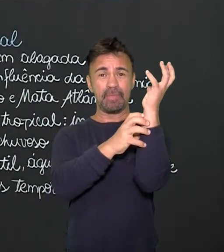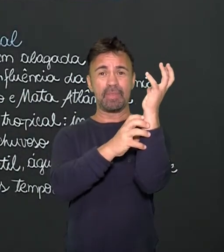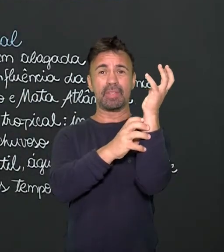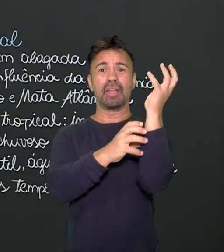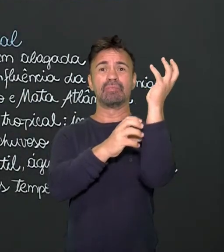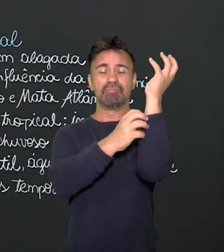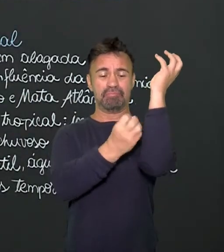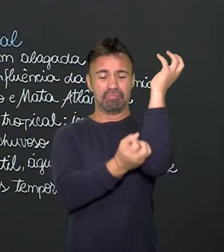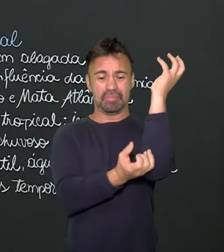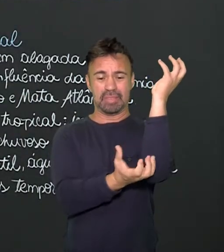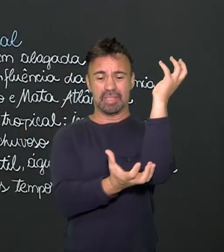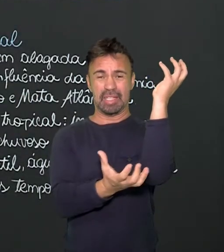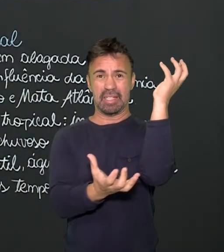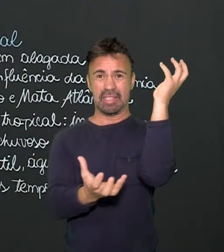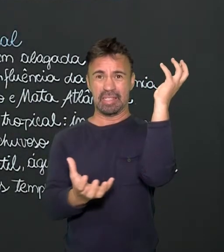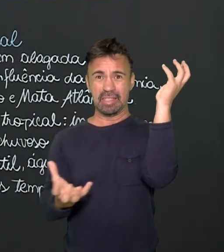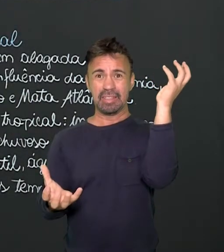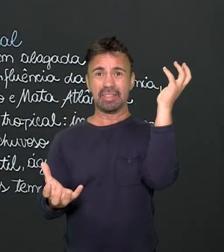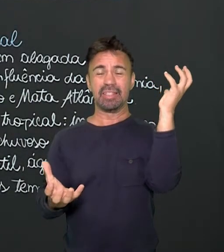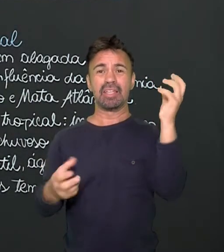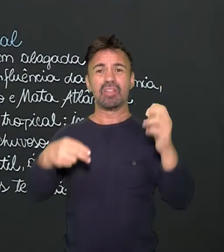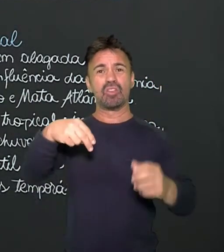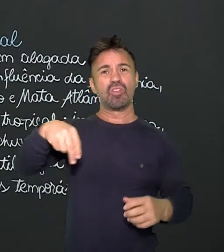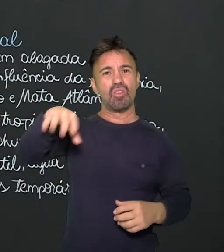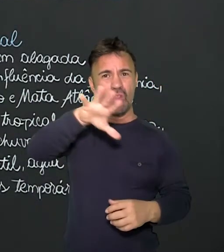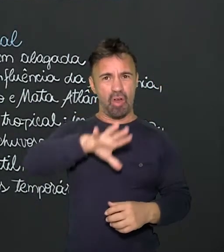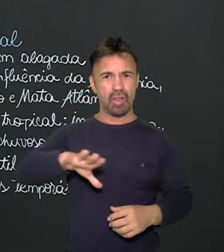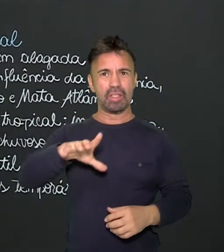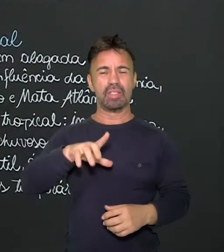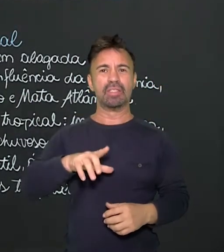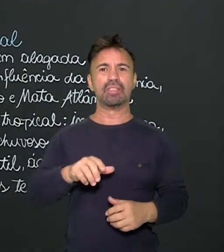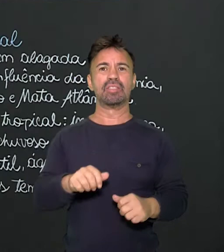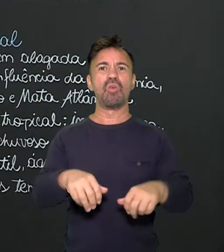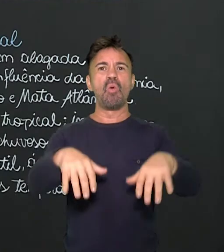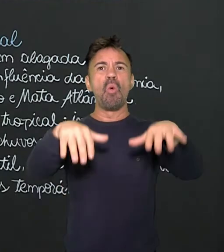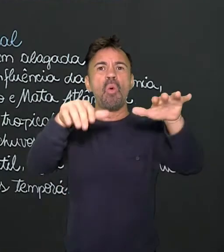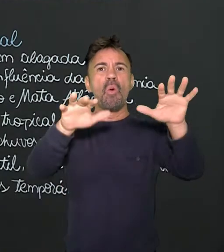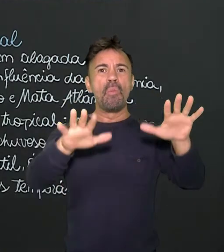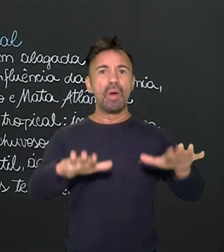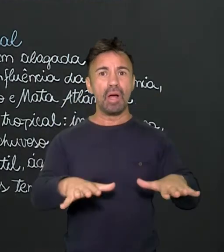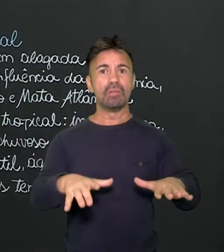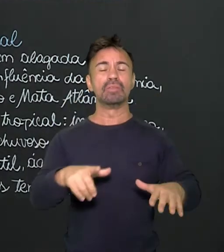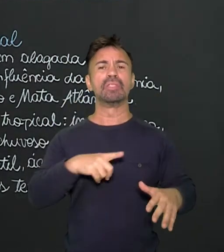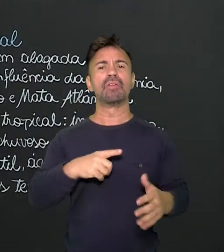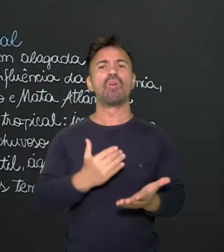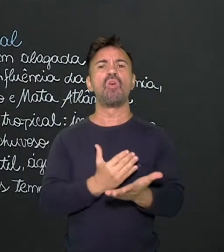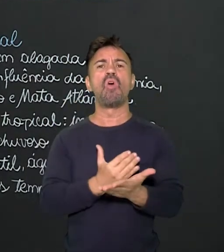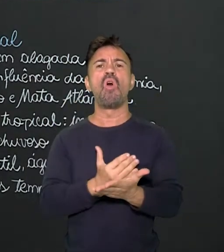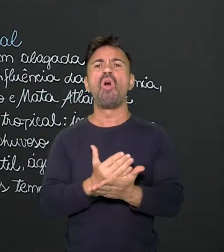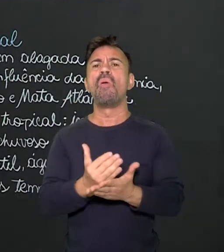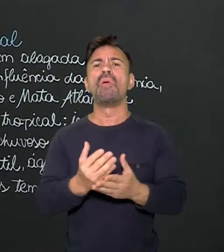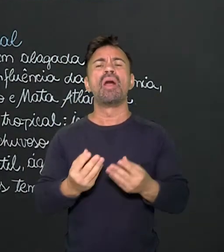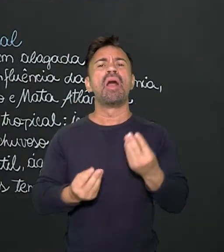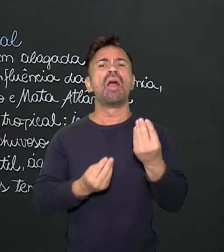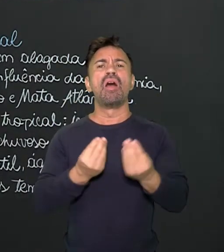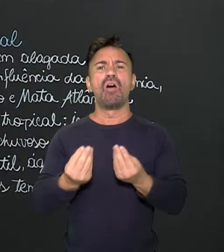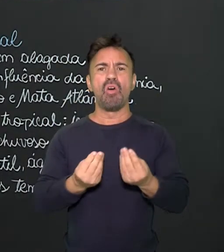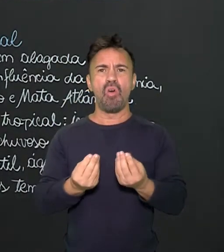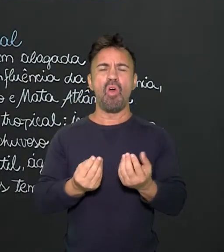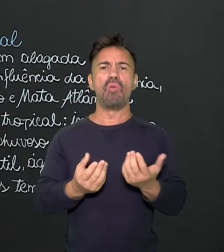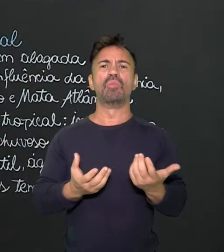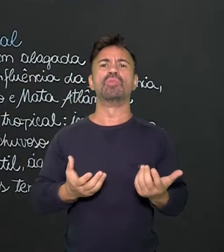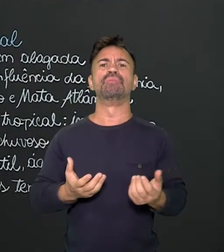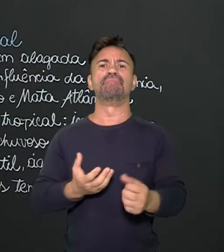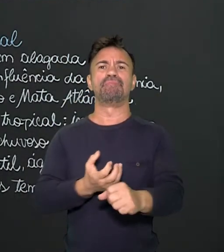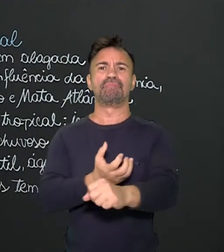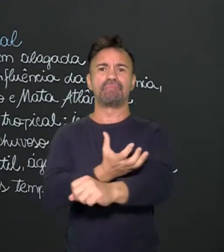Brasil, Caatinga, que é a cara do Nordeste, e o Pantanal. Vamos começar falando do Cerrado? Como eu já te